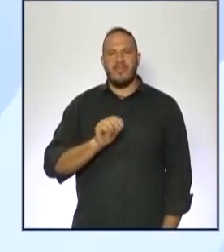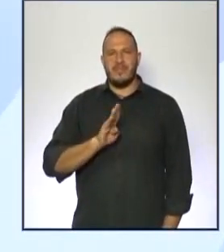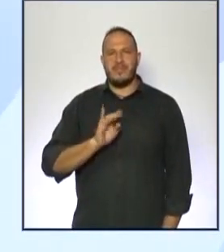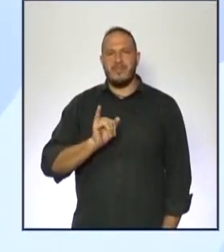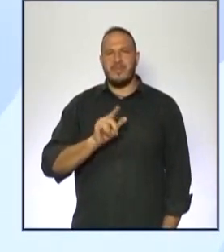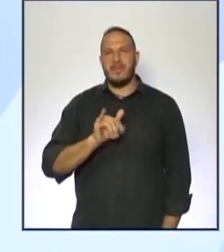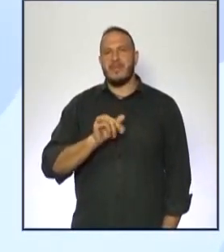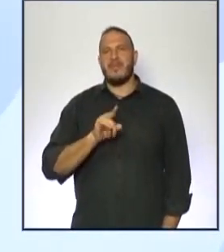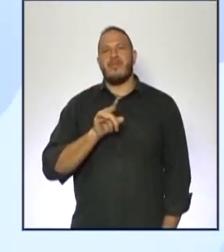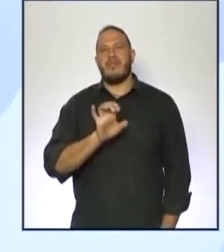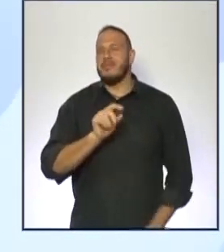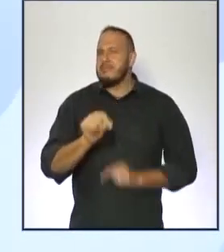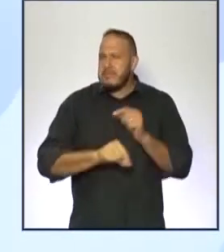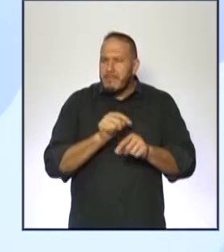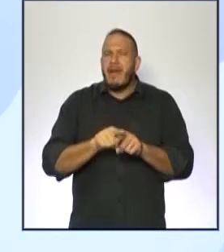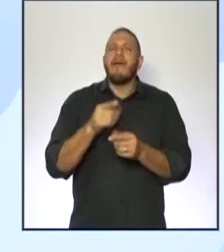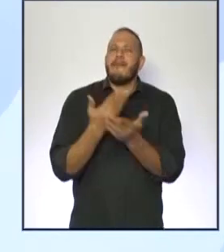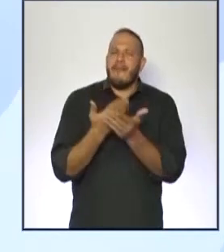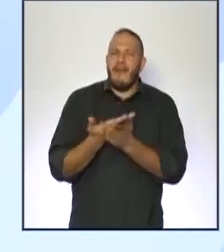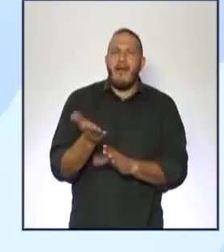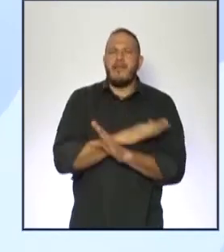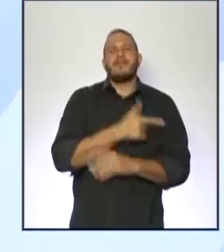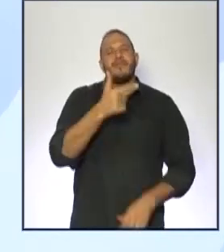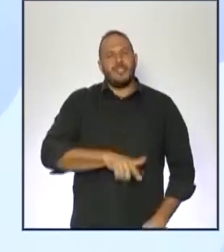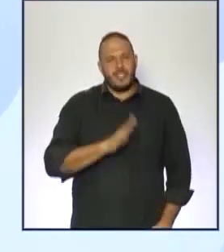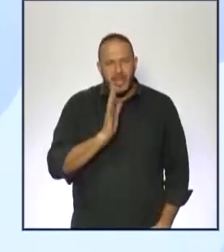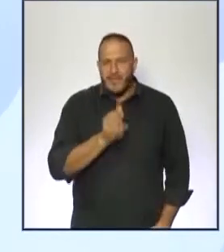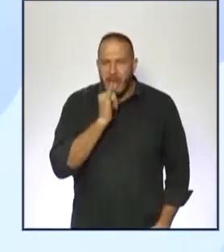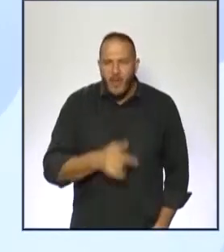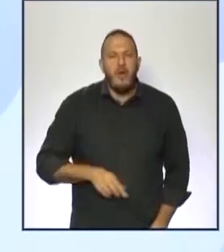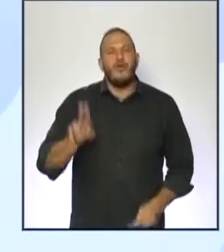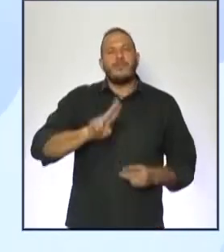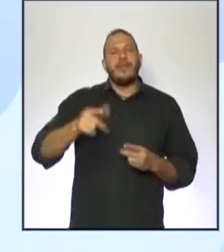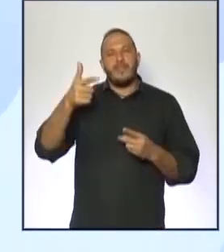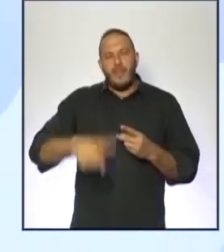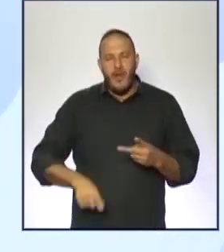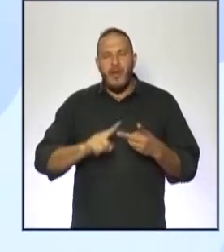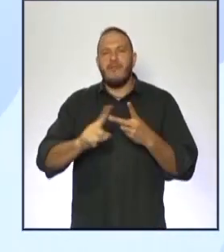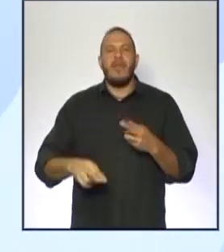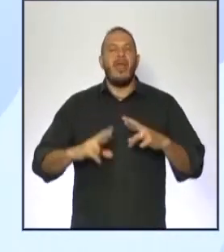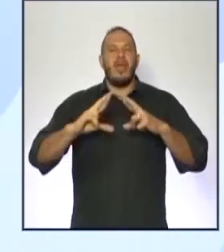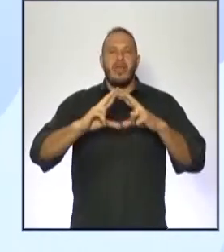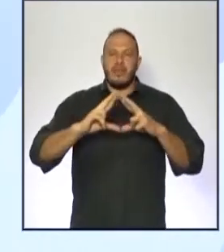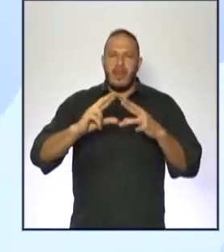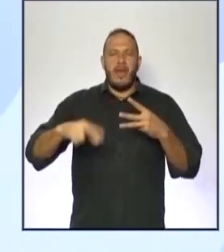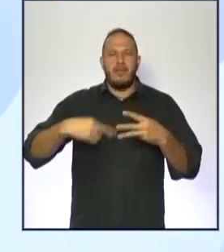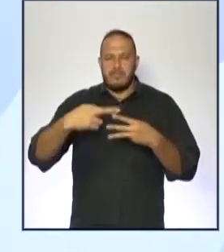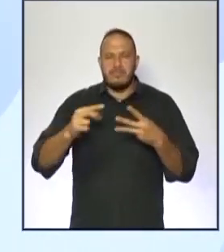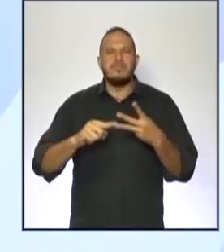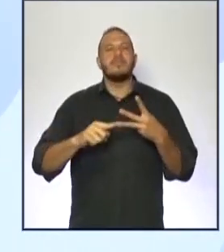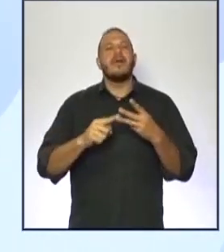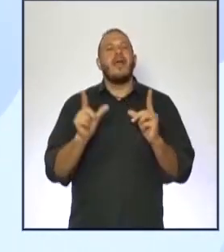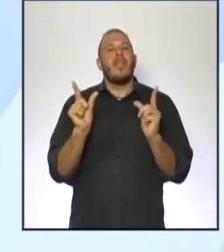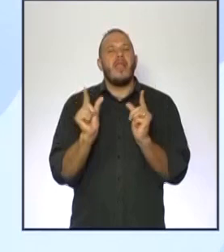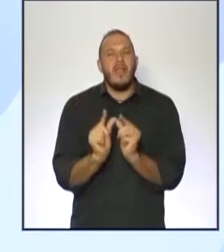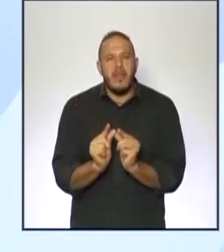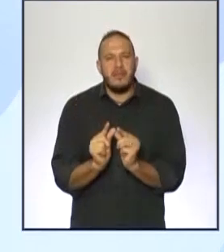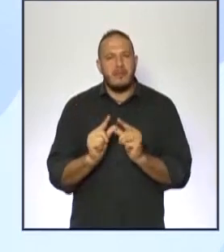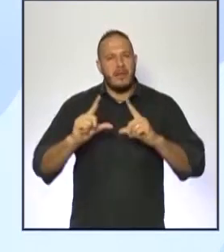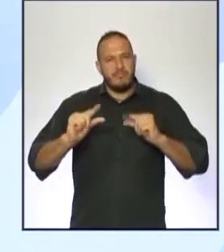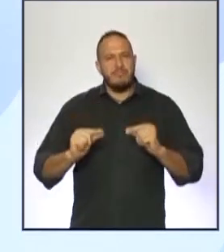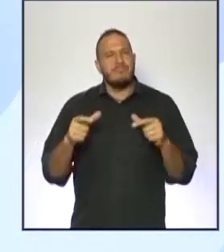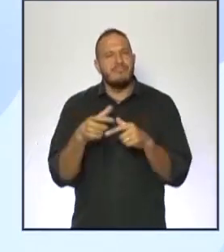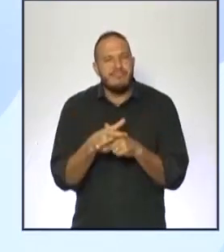passada, nós conversamos um pouco também sobre reutilizar, sobre reciclar e reduzir. Mas agora eu quero então trazer